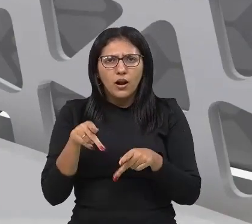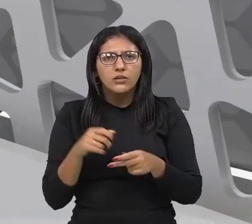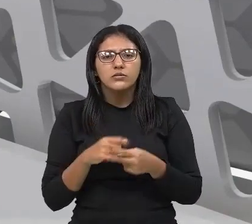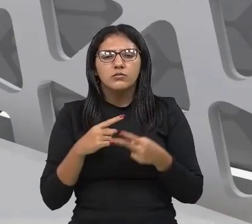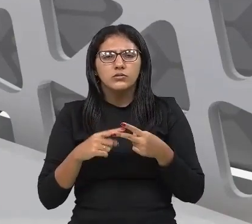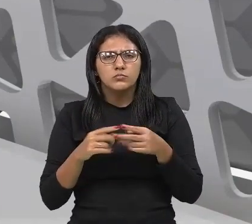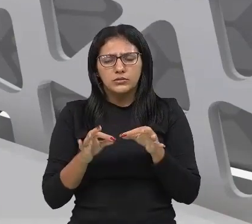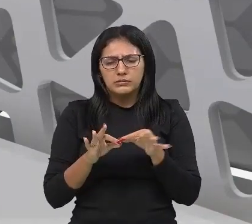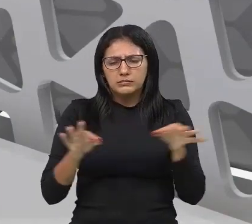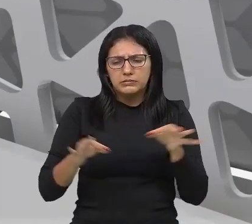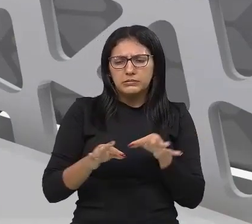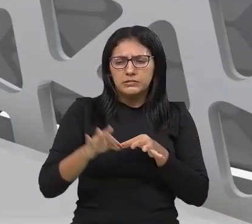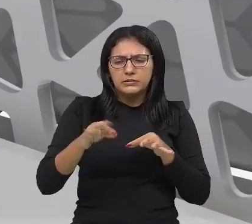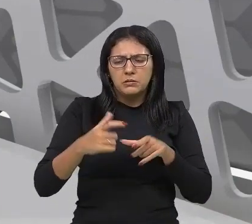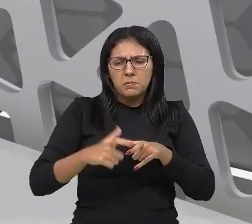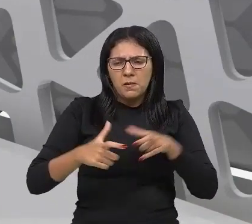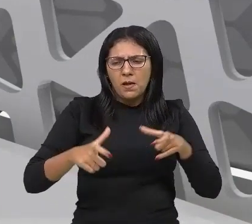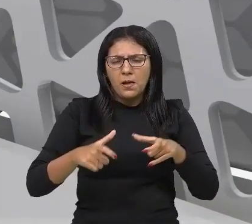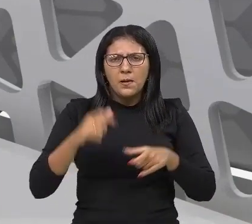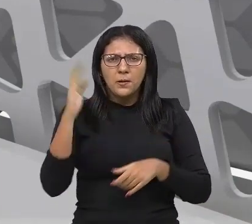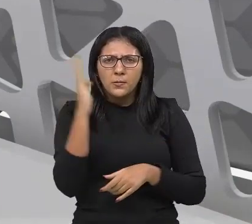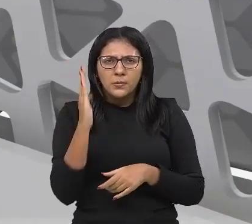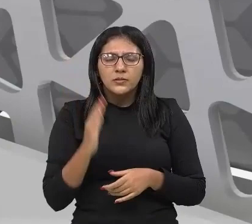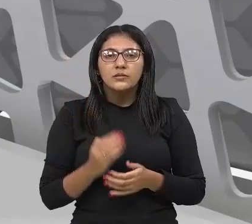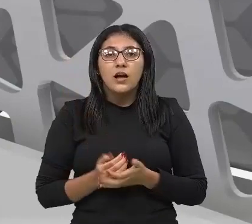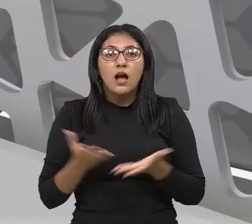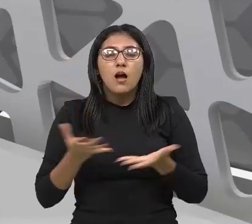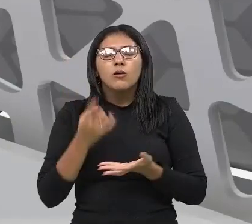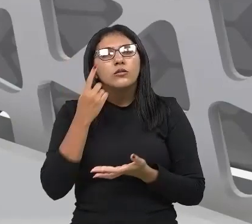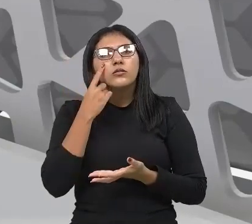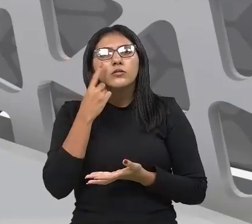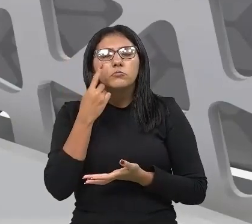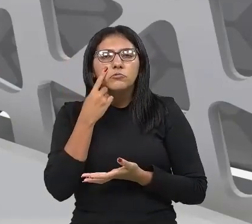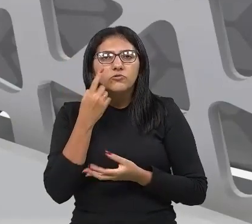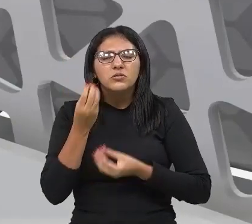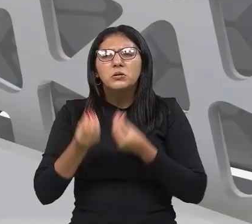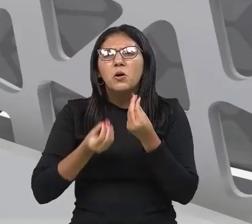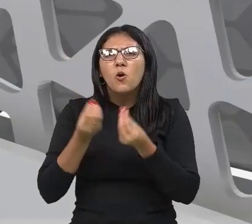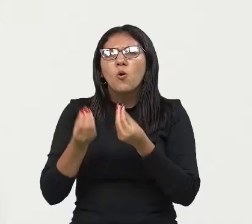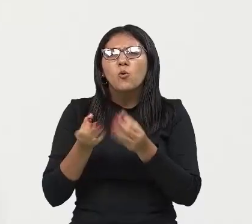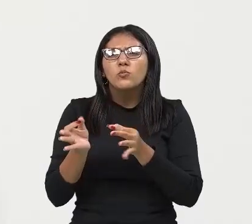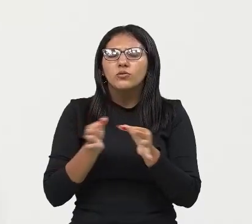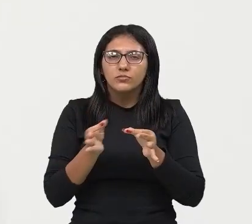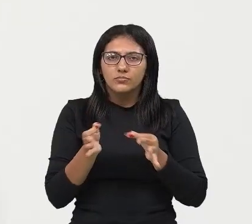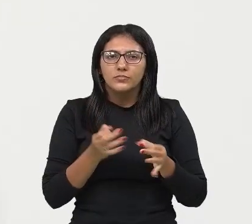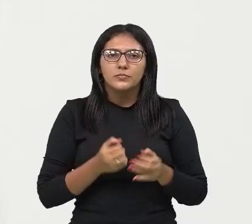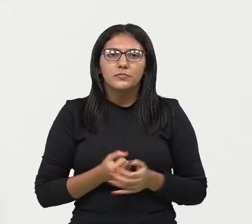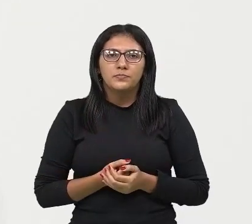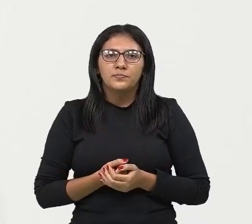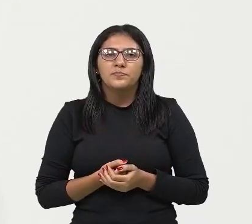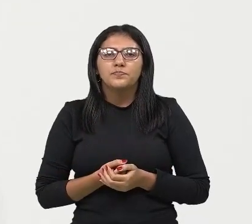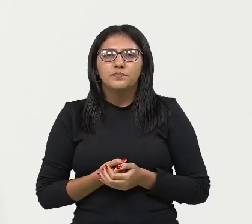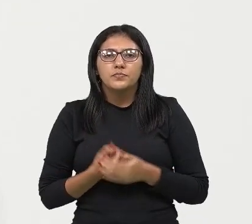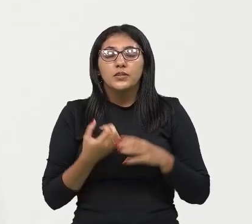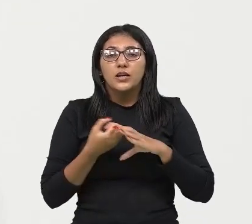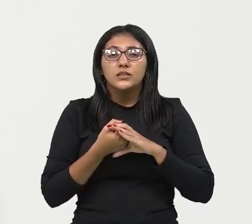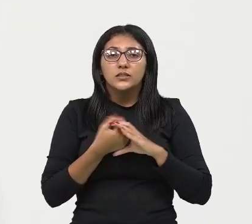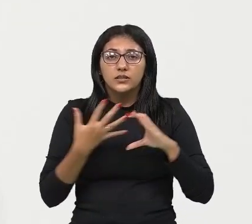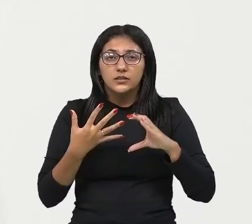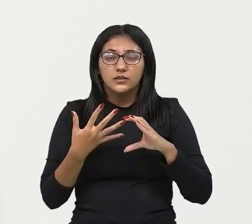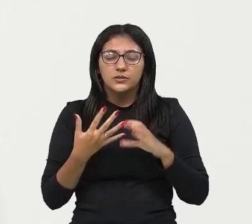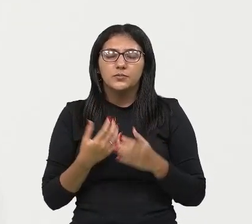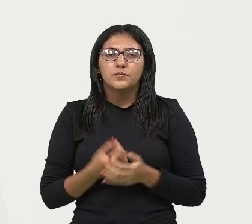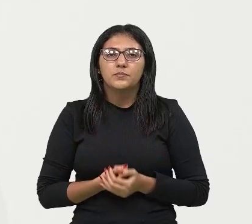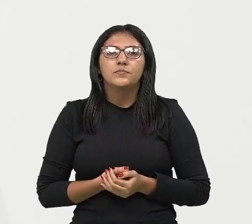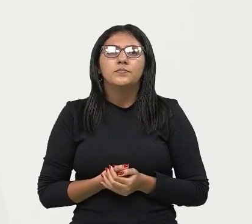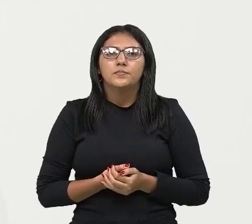nosso país, vamos verificar os aspectos demográficos aqui do nosso país. Olha só, os aspectos demográficos,